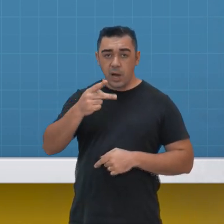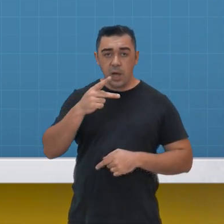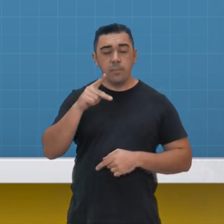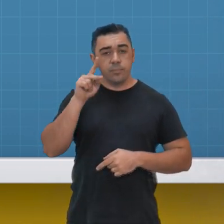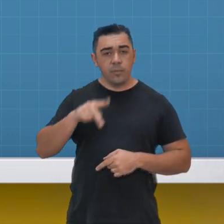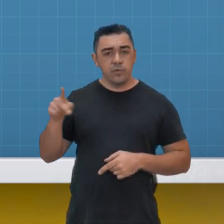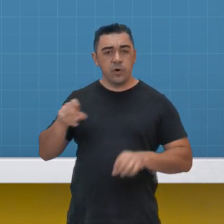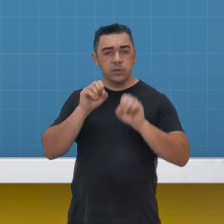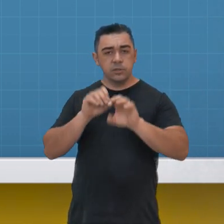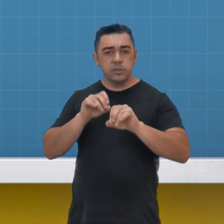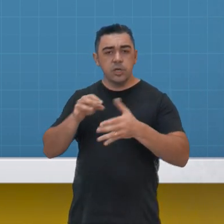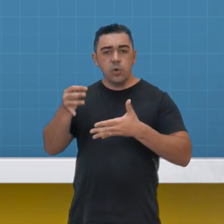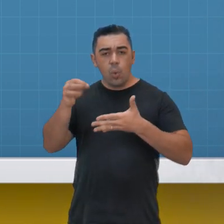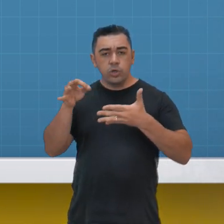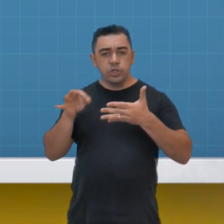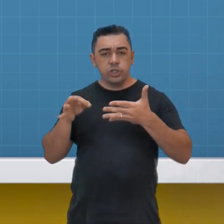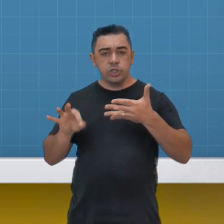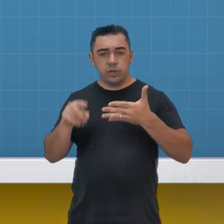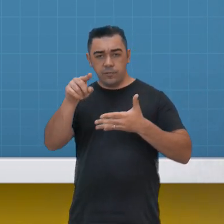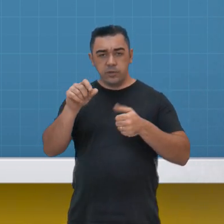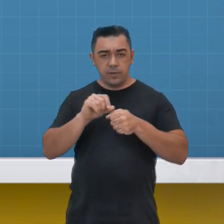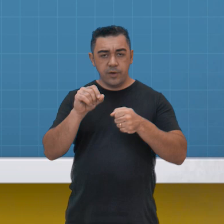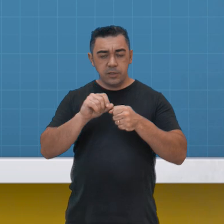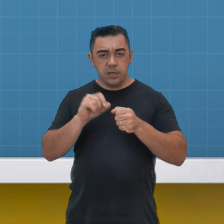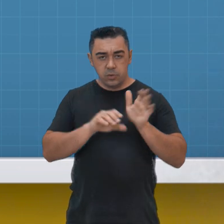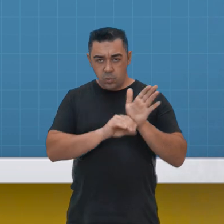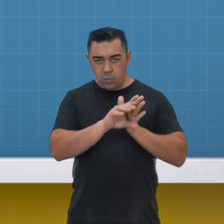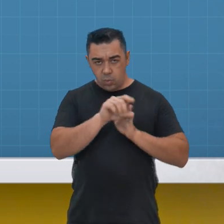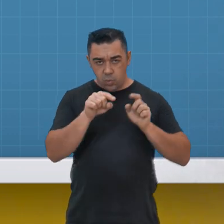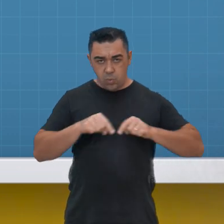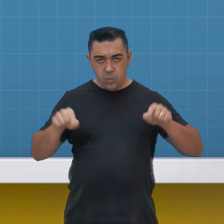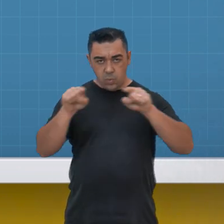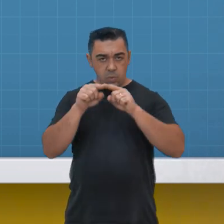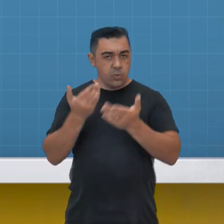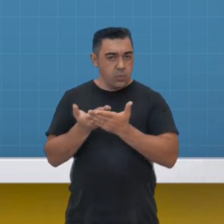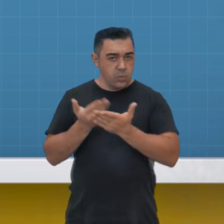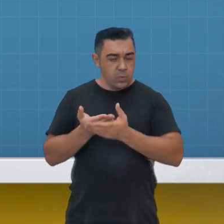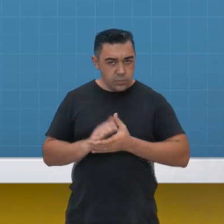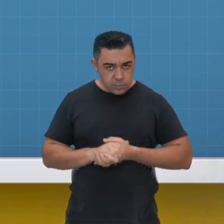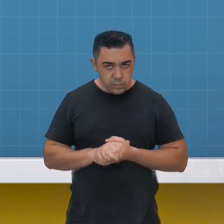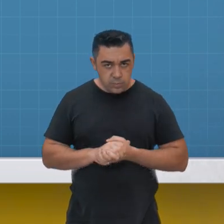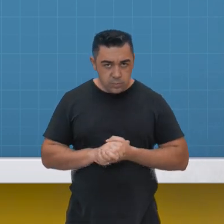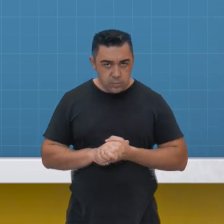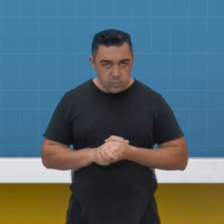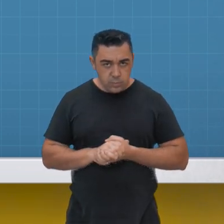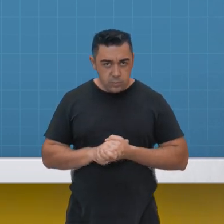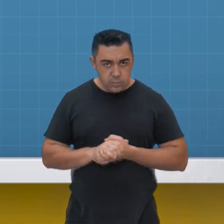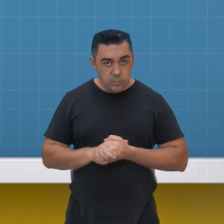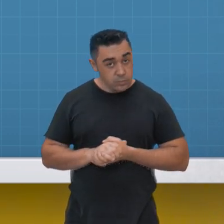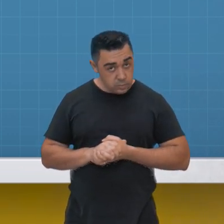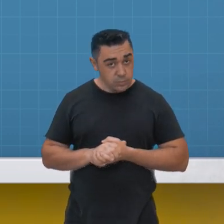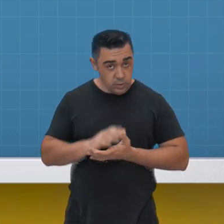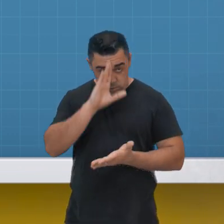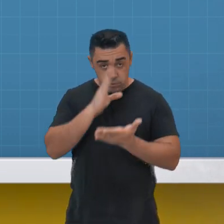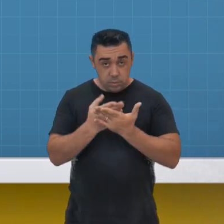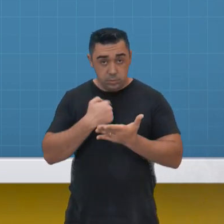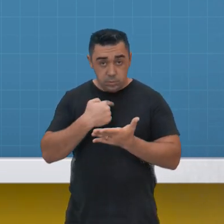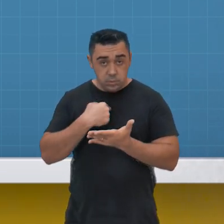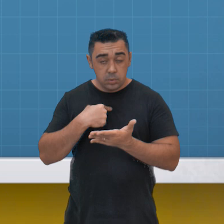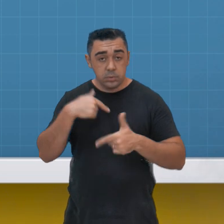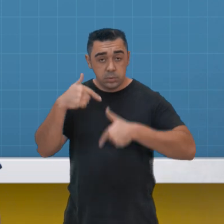meu é corrigir todas as atividades que vocês estão fazendo e postando no Classroom. Acredita